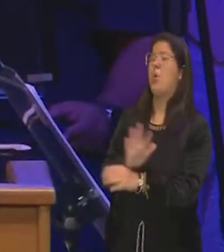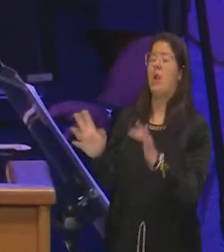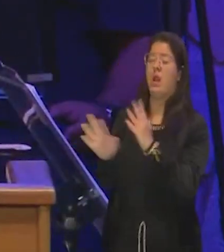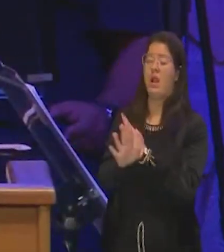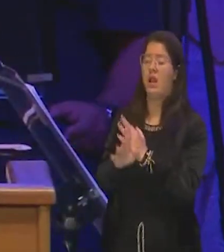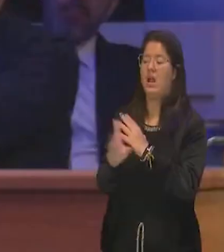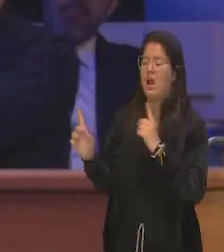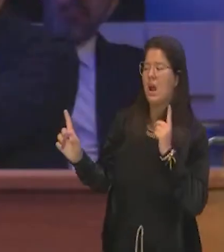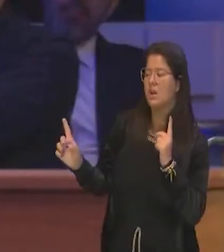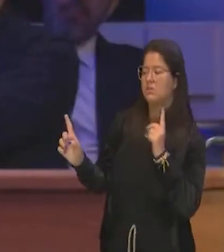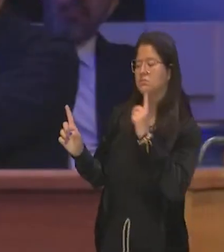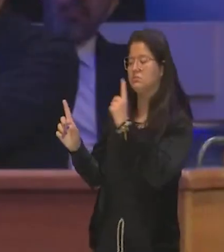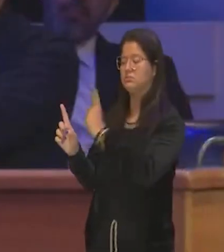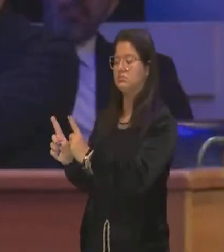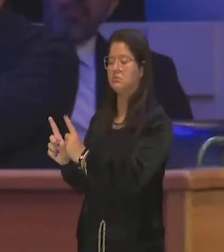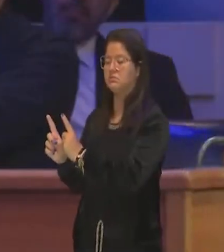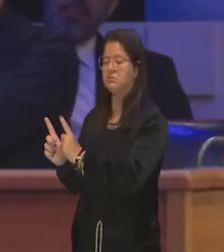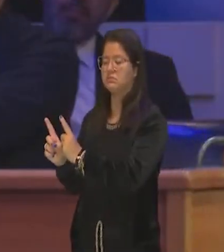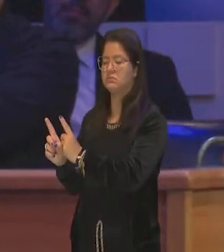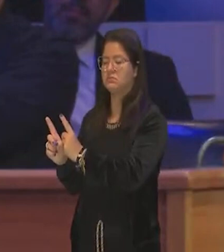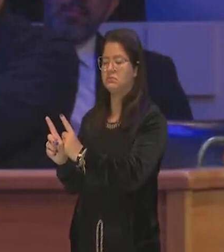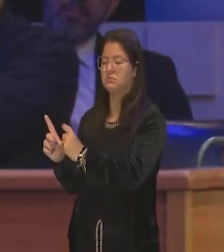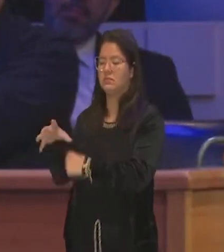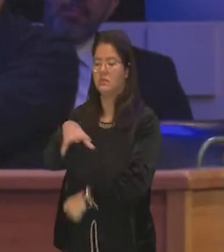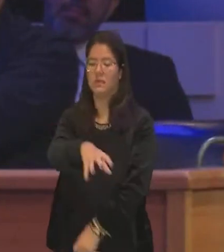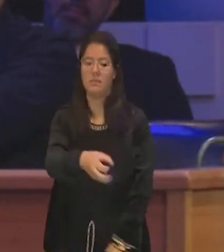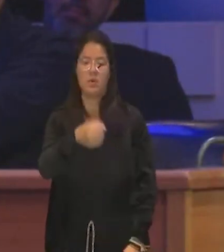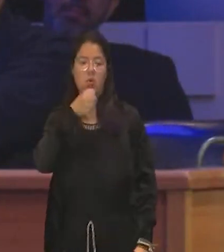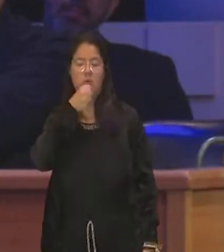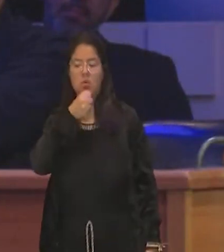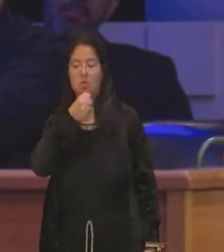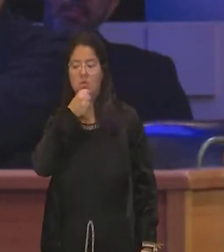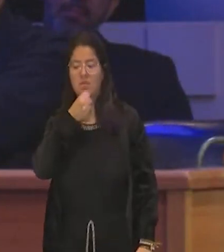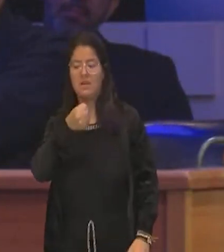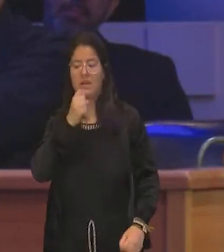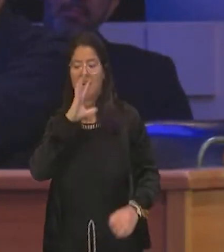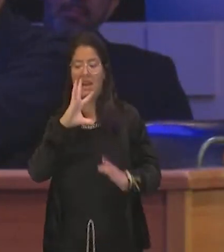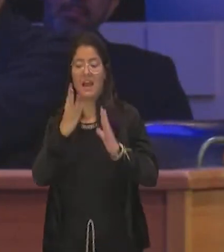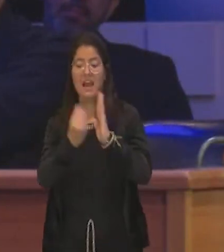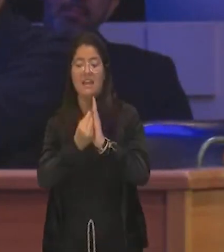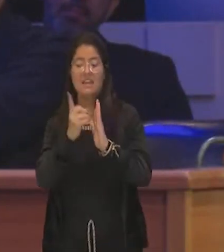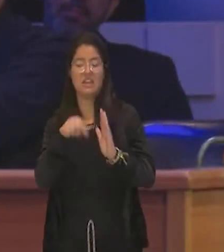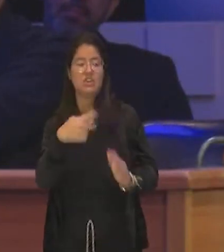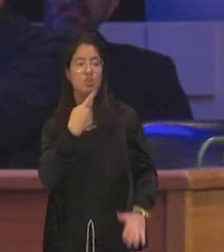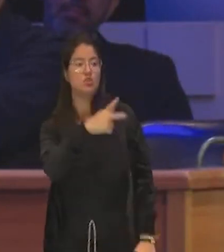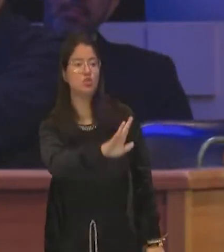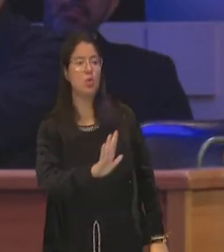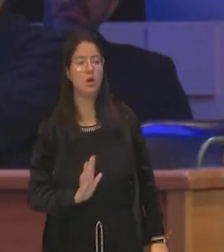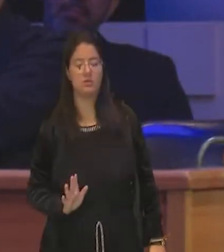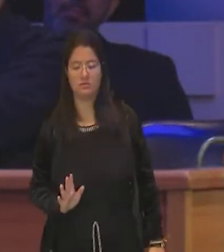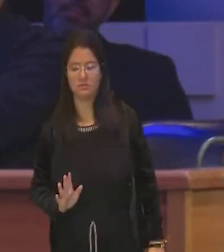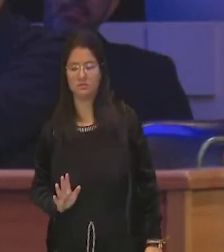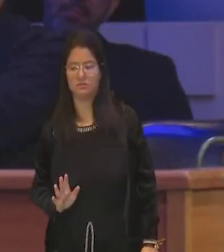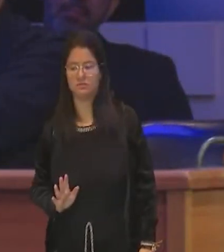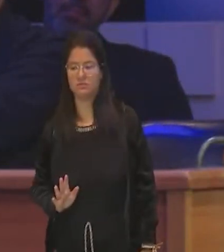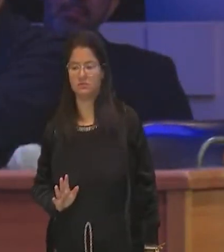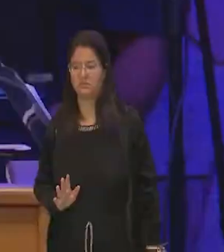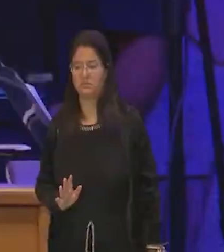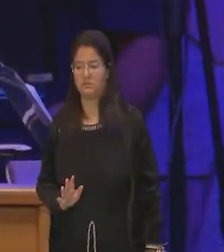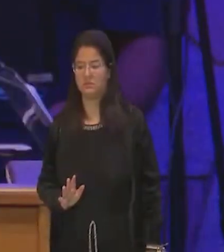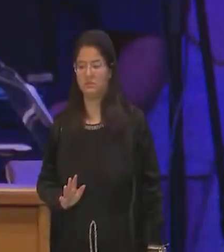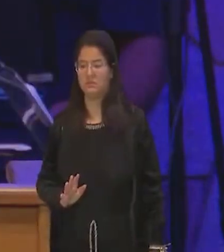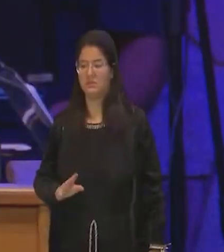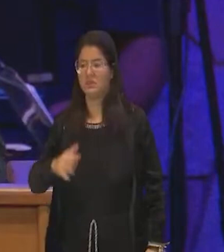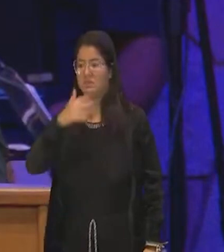cheguei perto dele, ele pegou o microfone e falou assim comigo: a igreja é sua. E o cheiro de